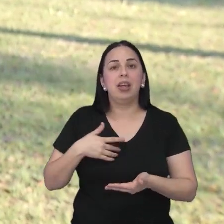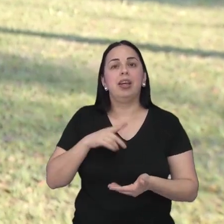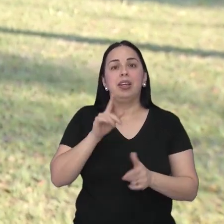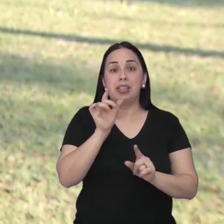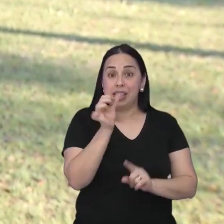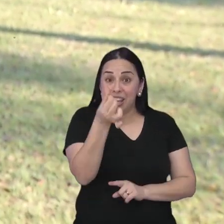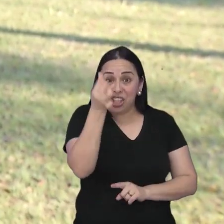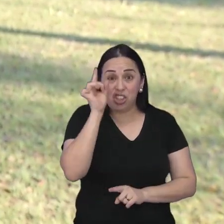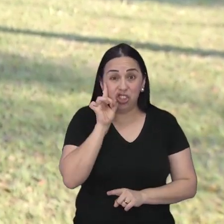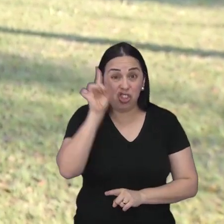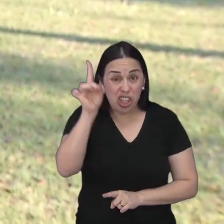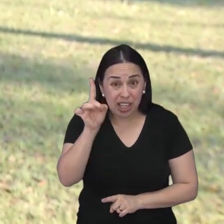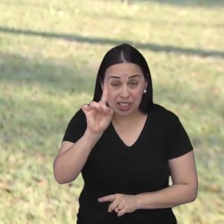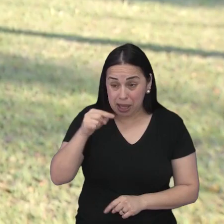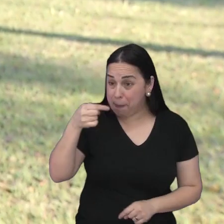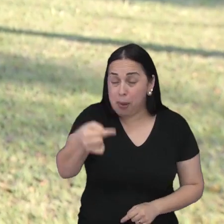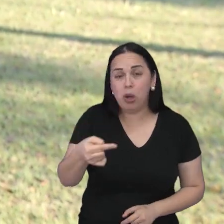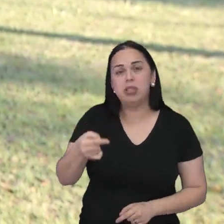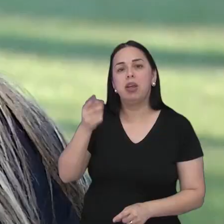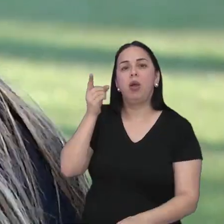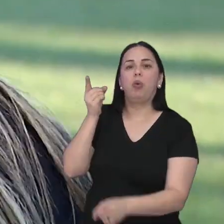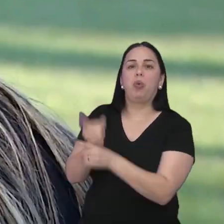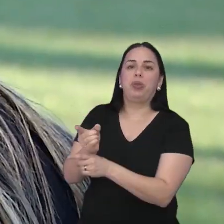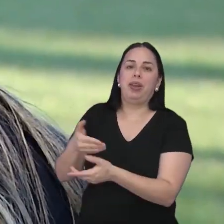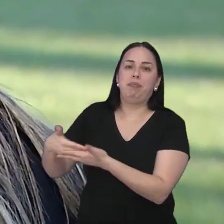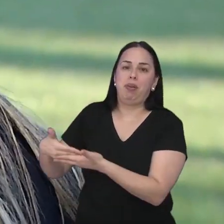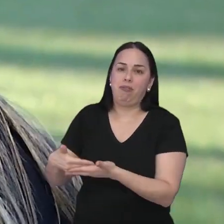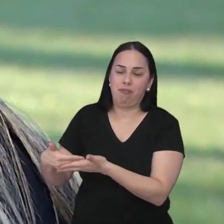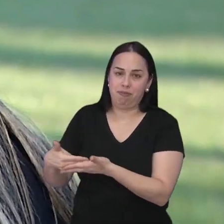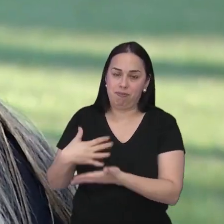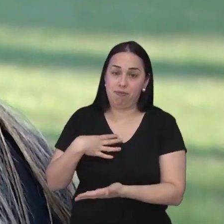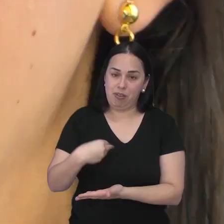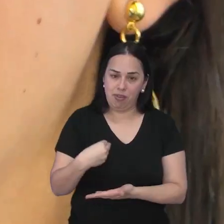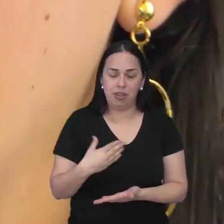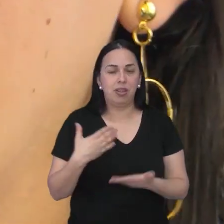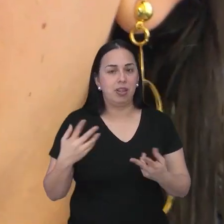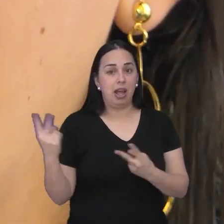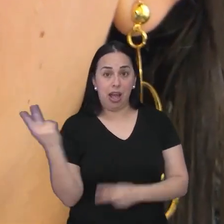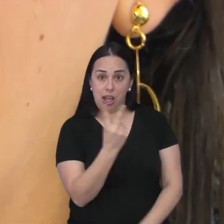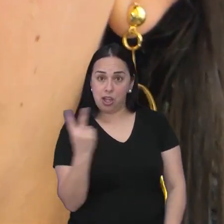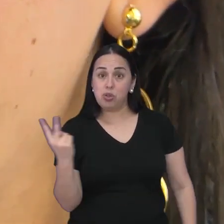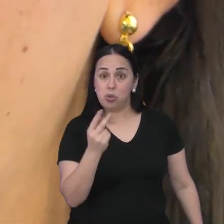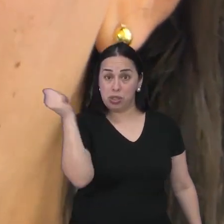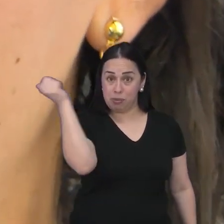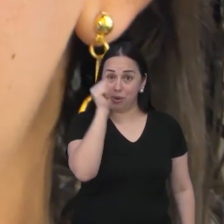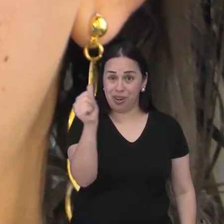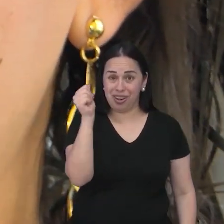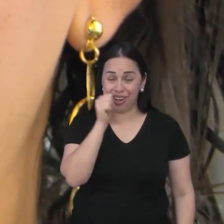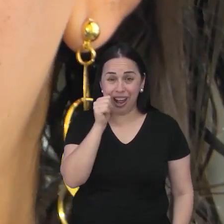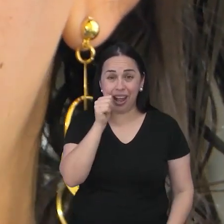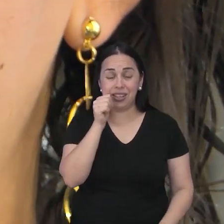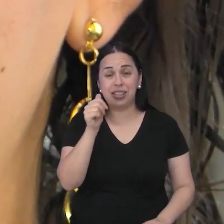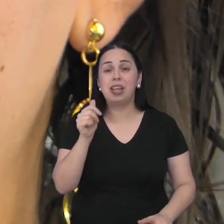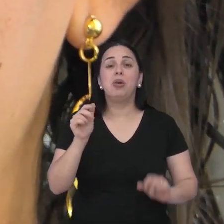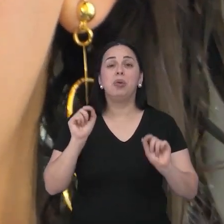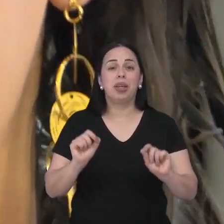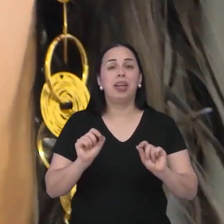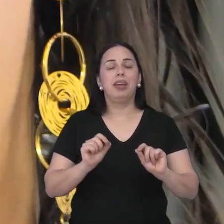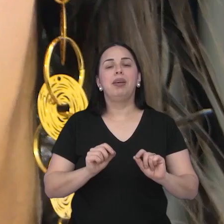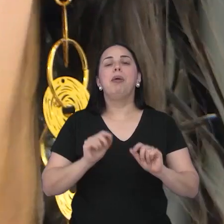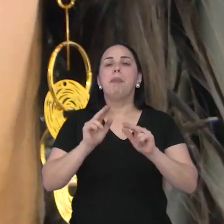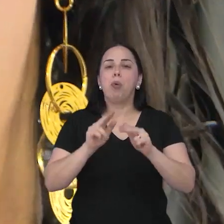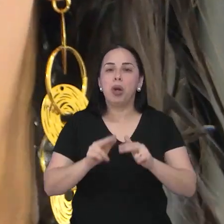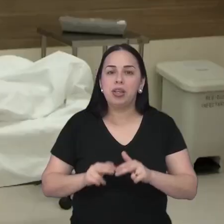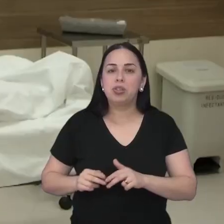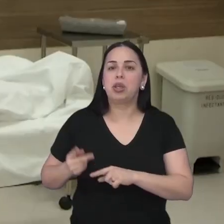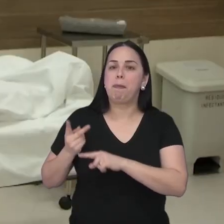consegui conhecer meu filho só depois de 6 dias. Para que casos como o da Maria e da Nayara, que conhecemos no início da reportagem, sejam cada